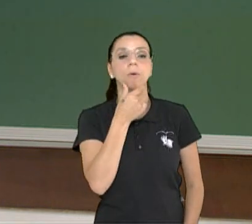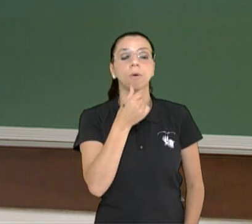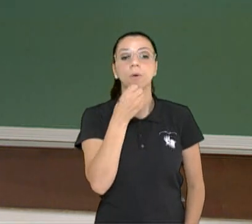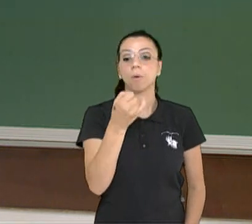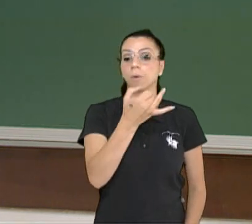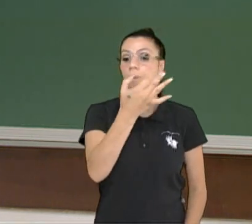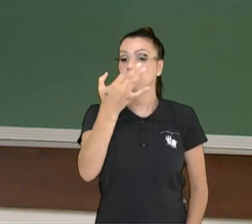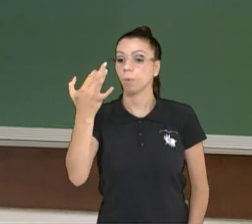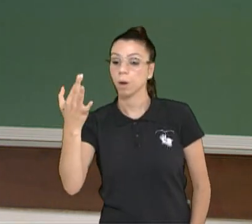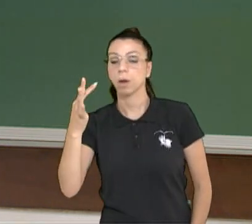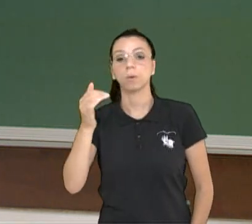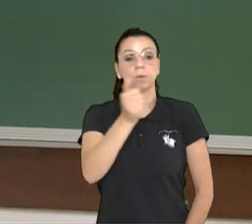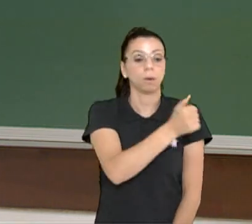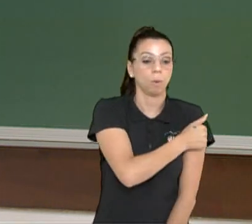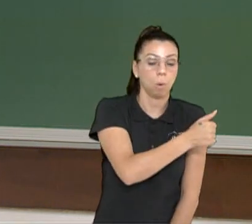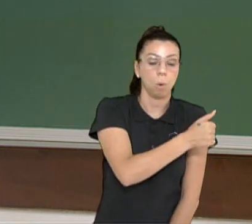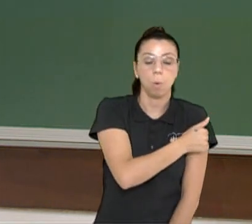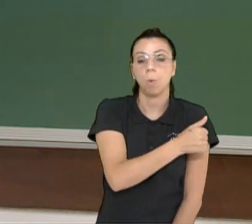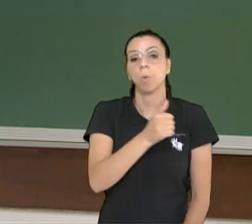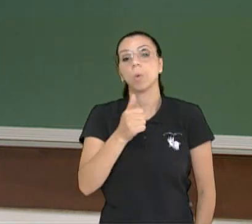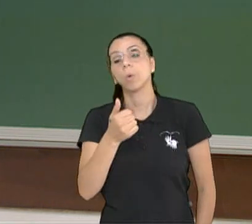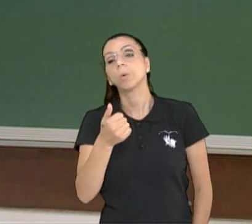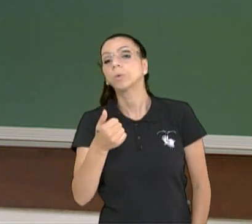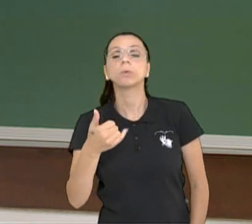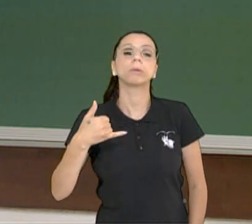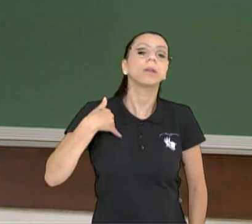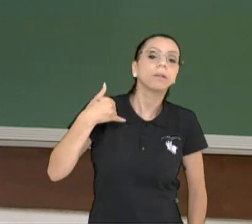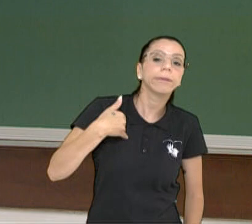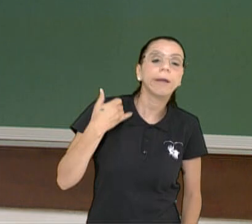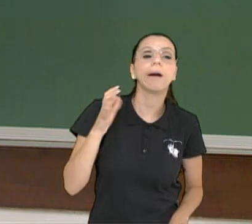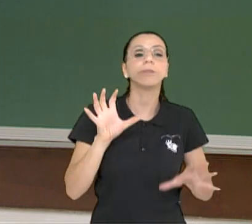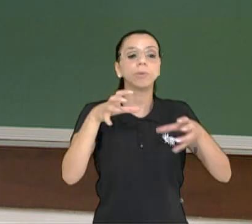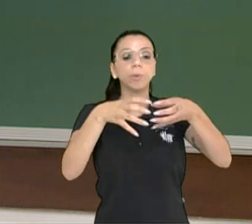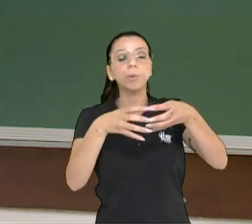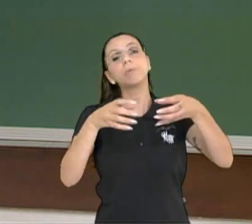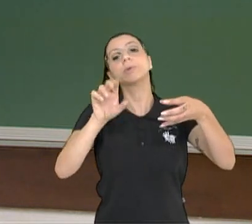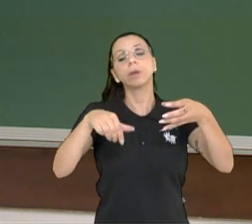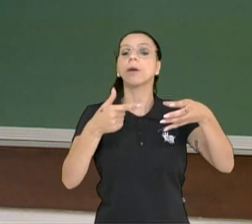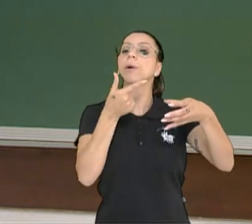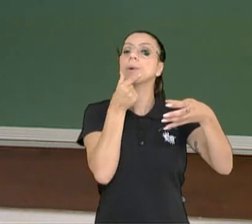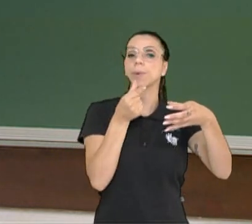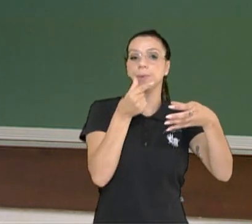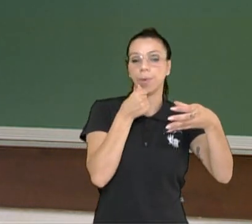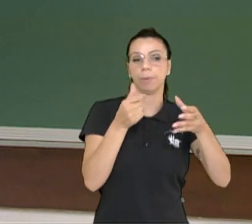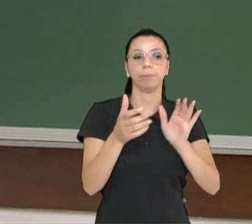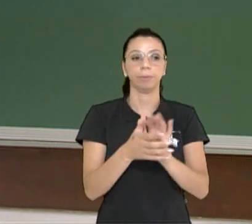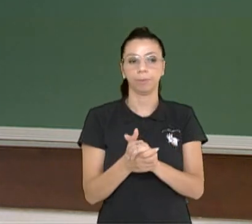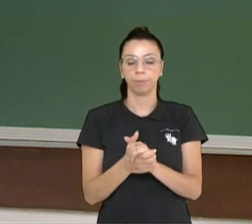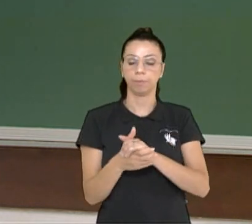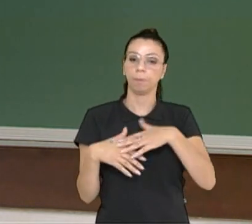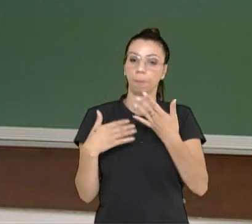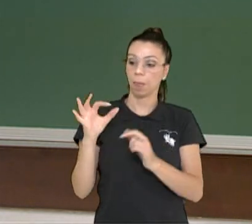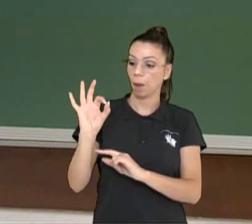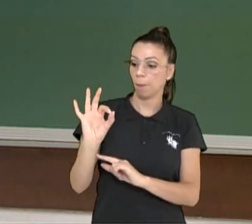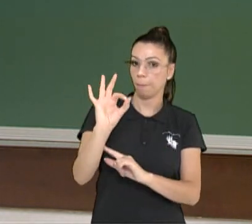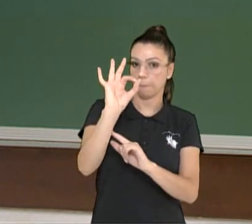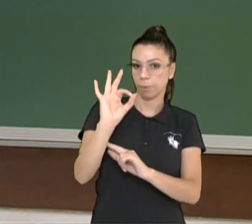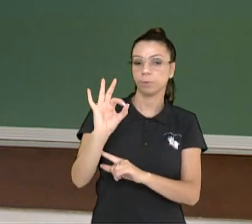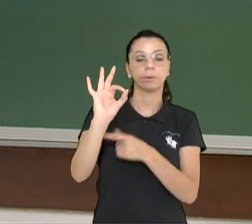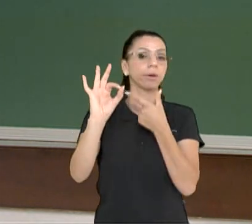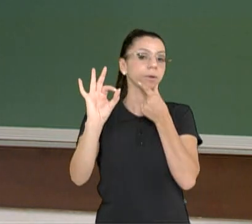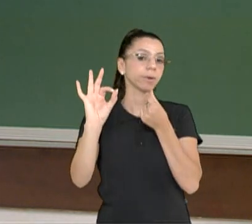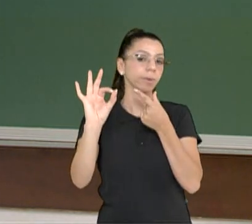por cento de alunos estão nessa faixa e que são do sexo masculino. Então, eu sei que a porcentagem de